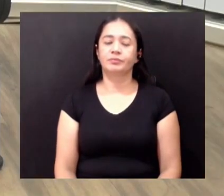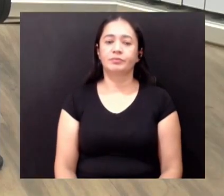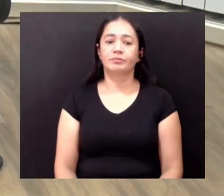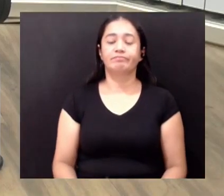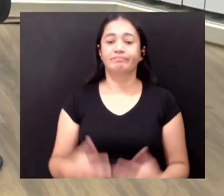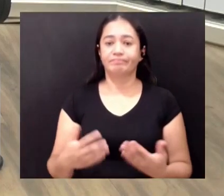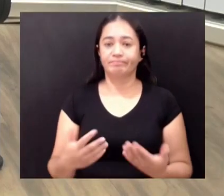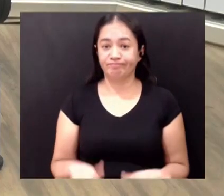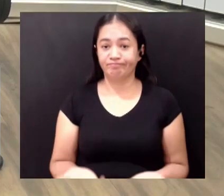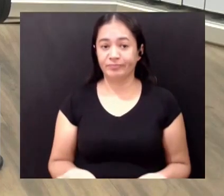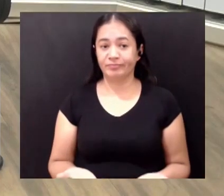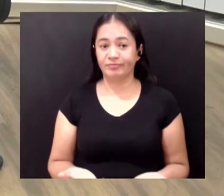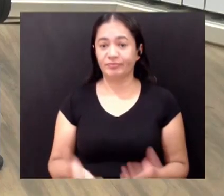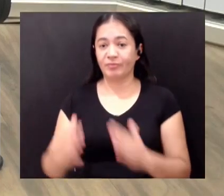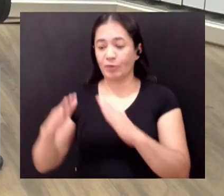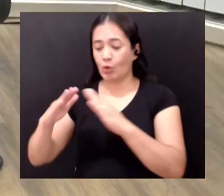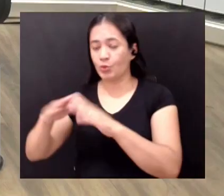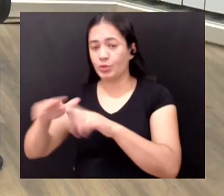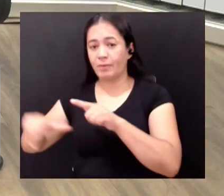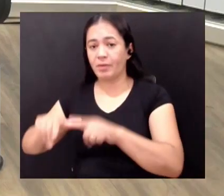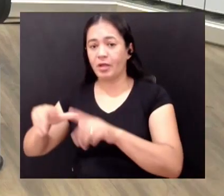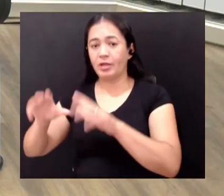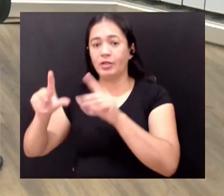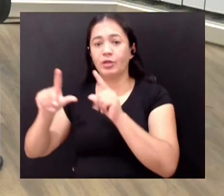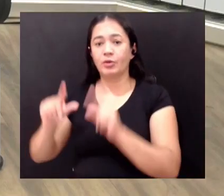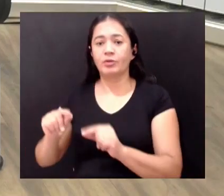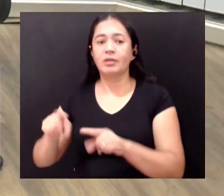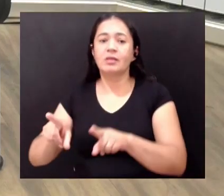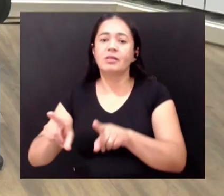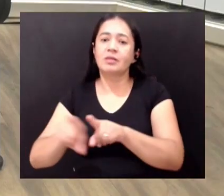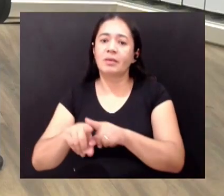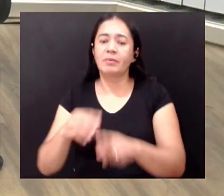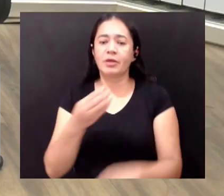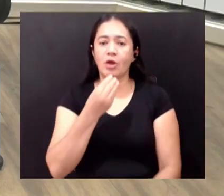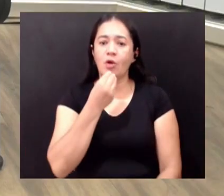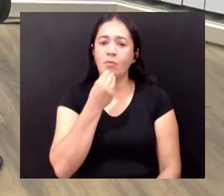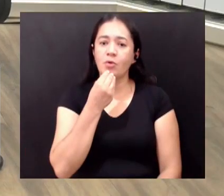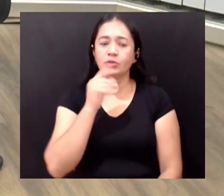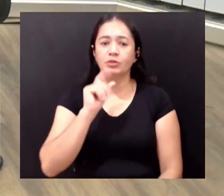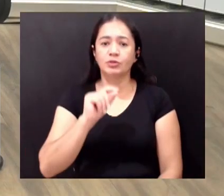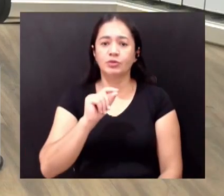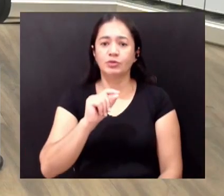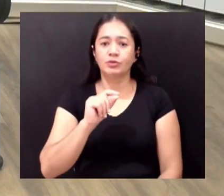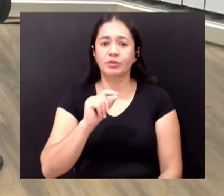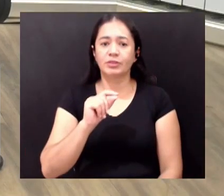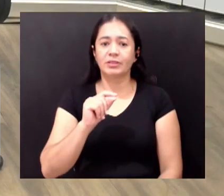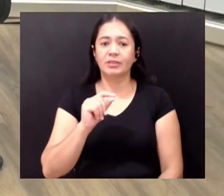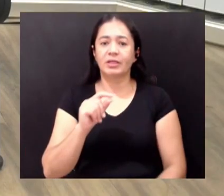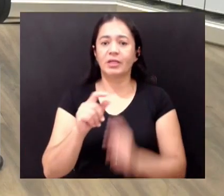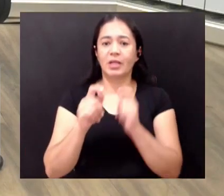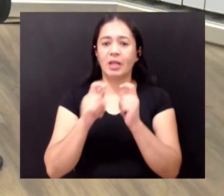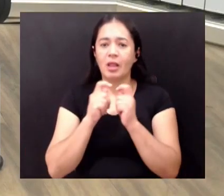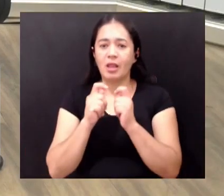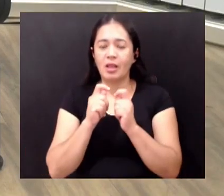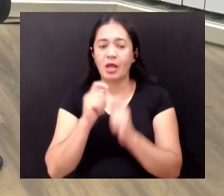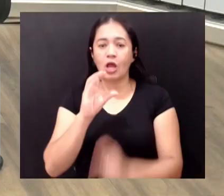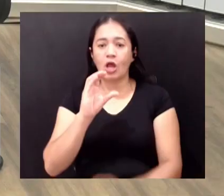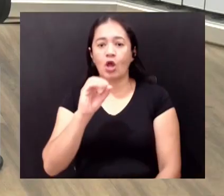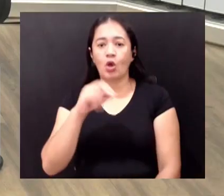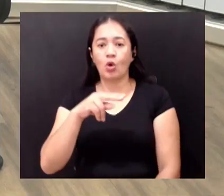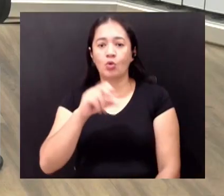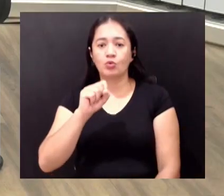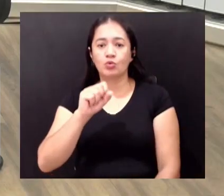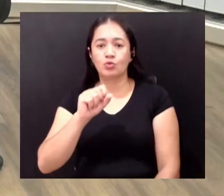home office pode ser também uma grande oportunidade para as consultorias, que é justamente para mostrar para